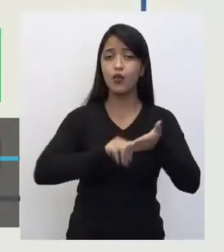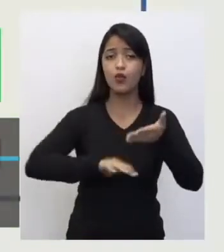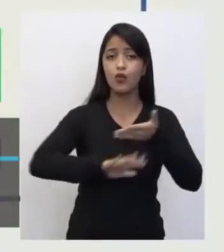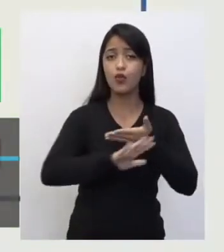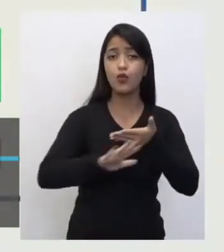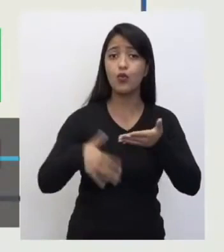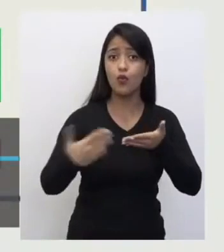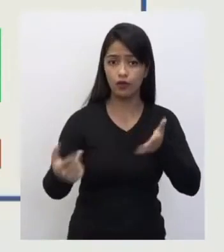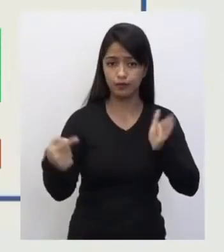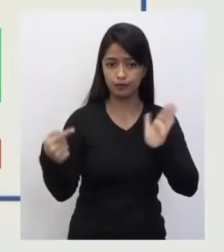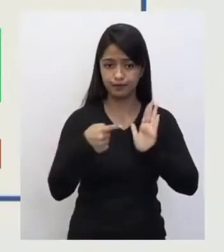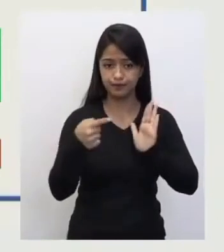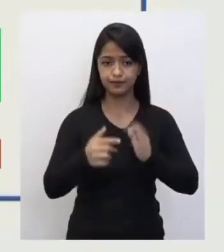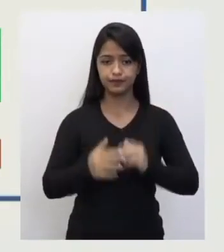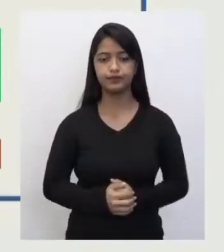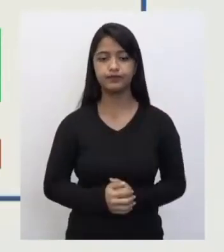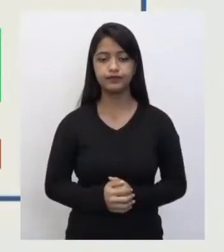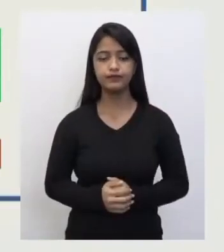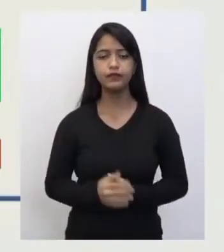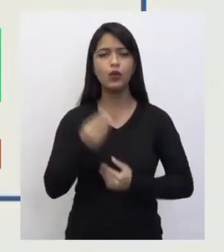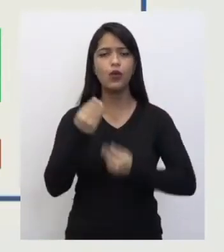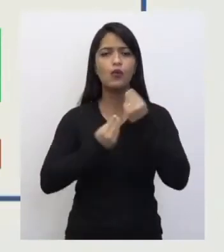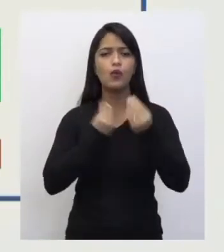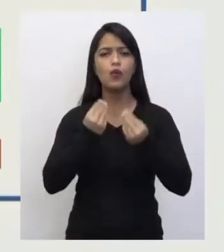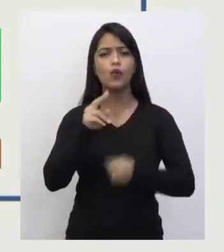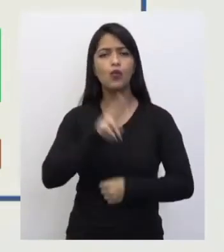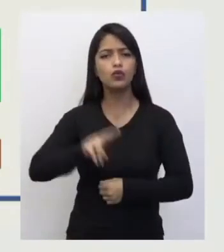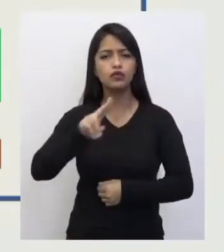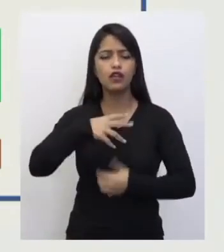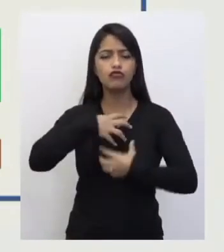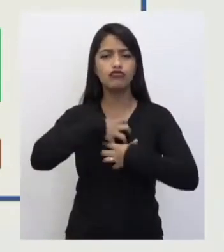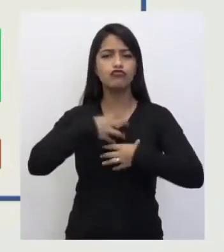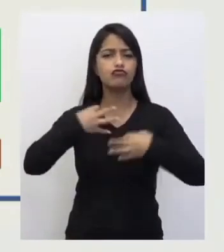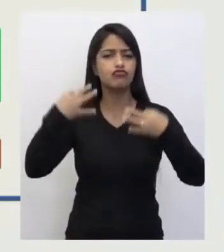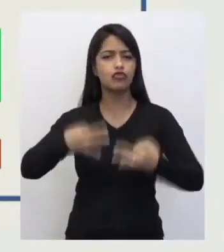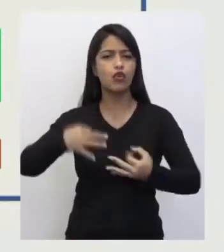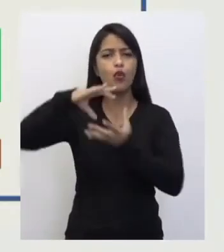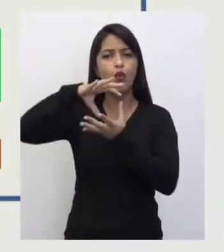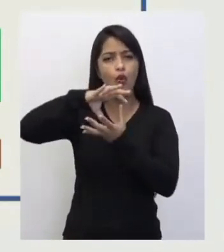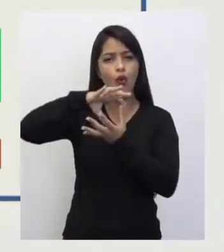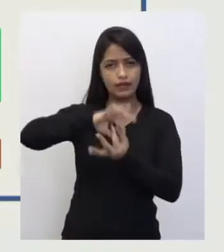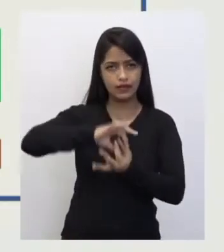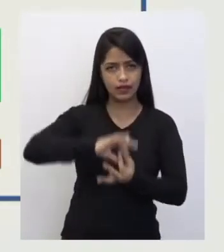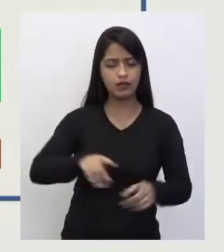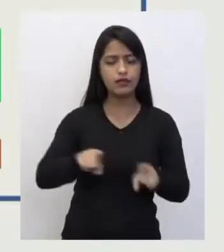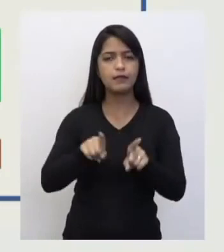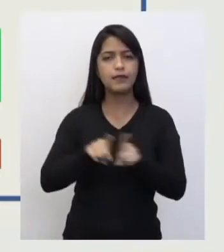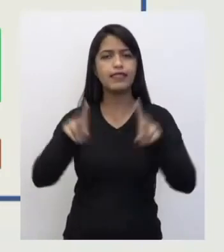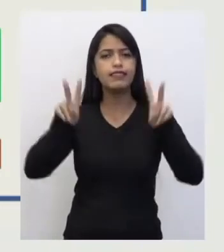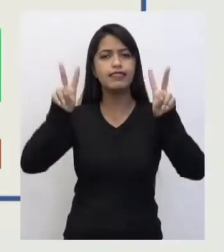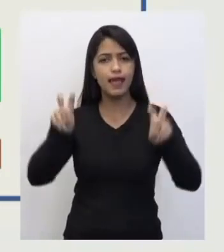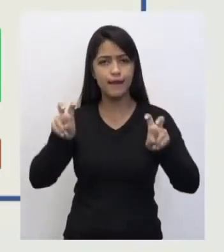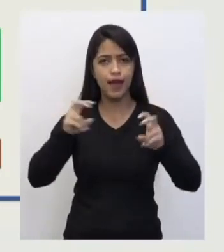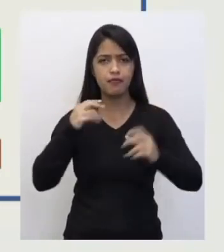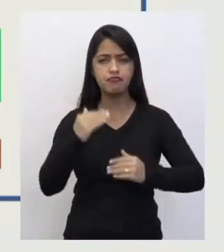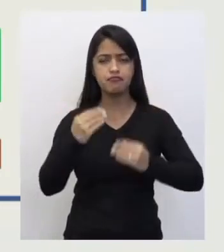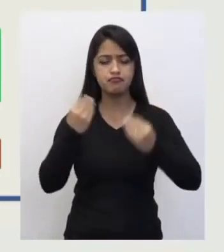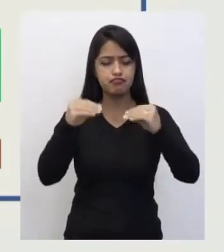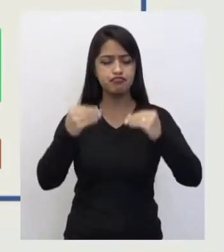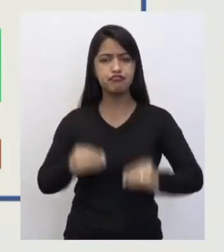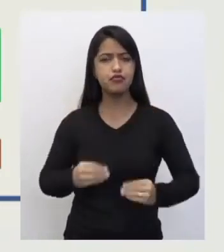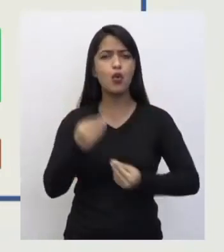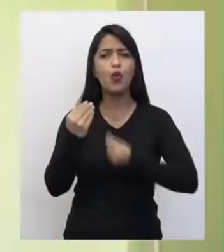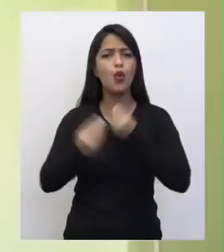de utilizar adequadamente a coesão e a progressão temática nas